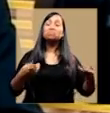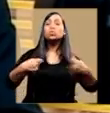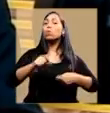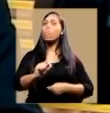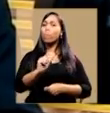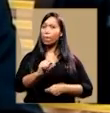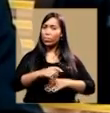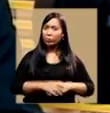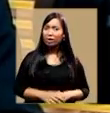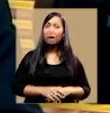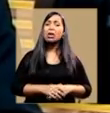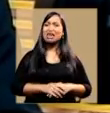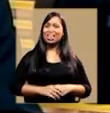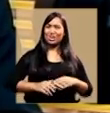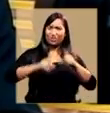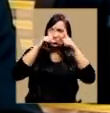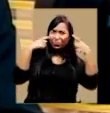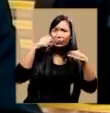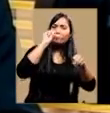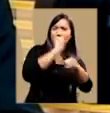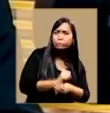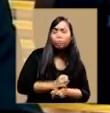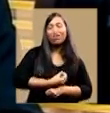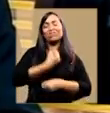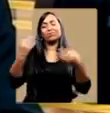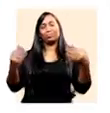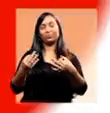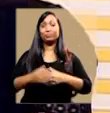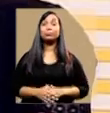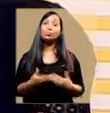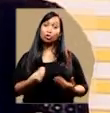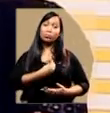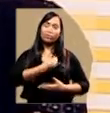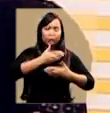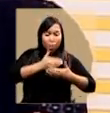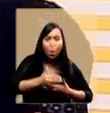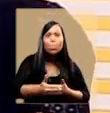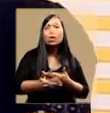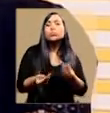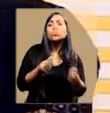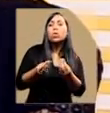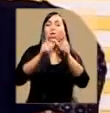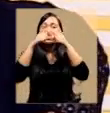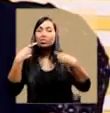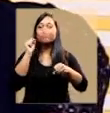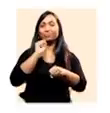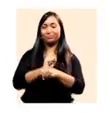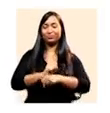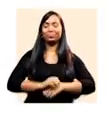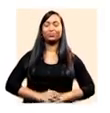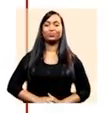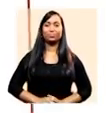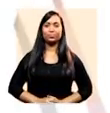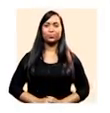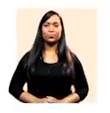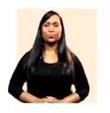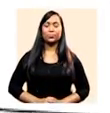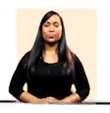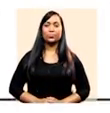é preciso romper o ciclo de agressão para se ter uma vida plena. A vida recomeça quando a violência acaba.